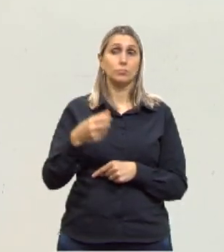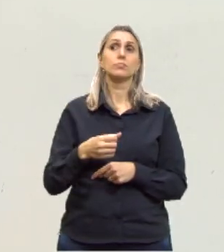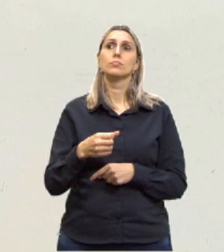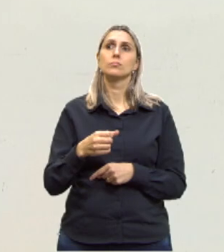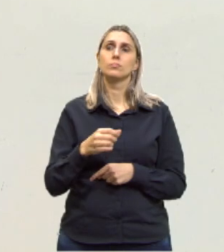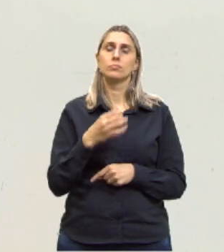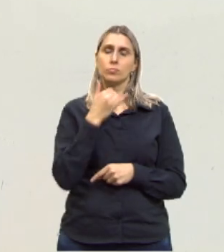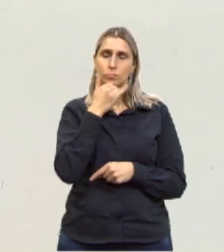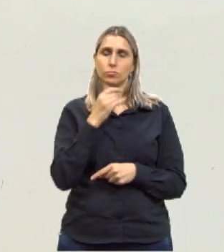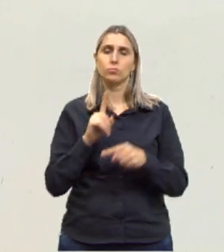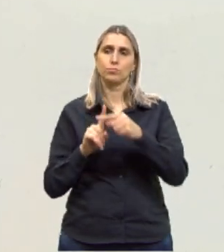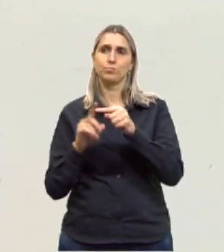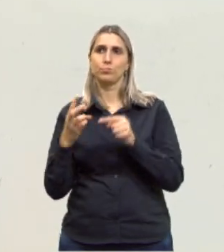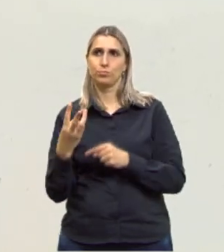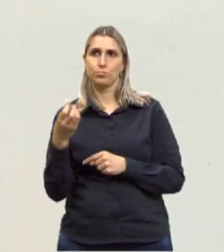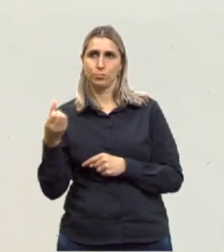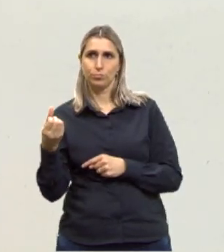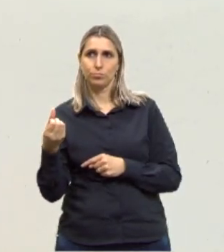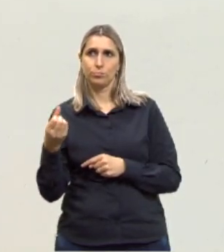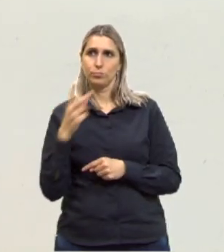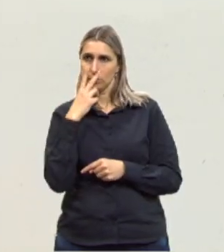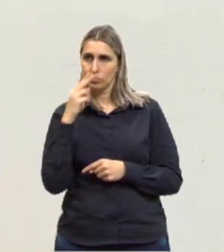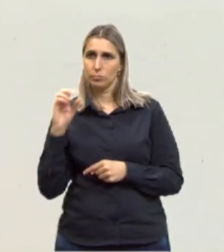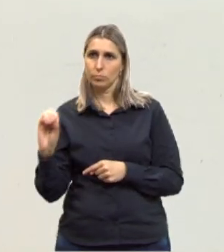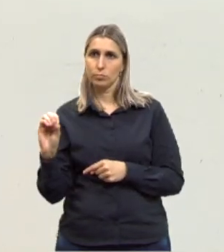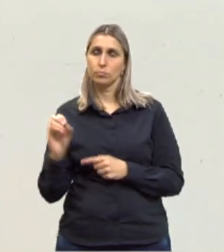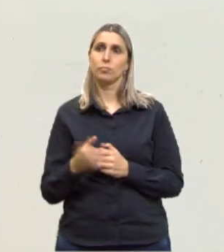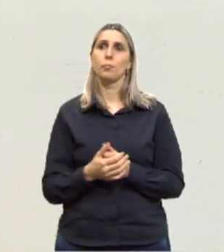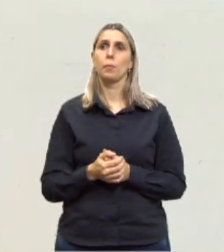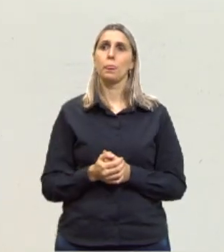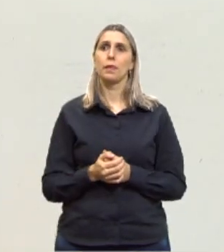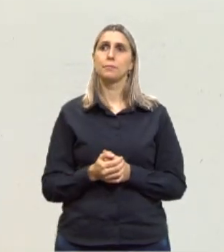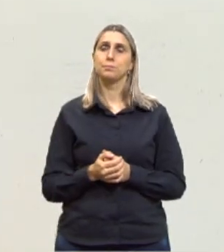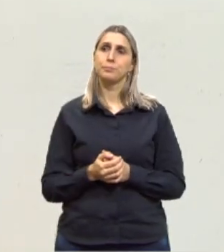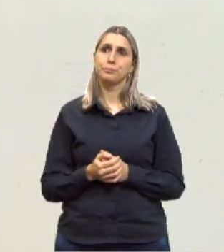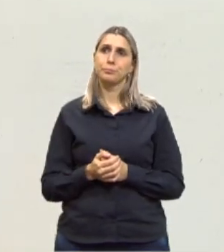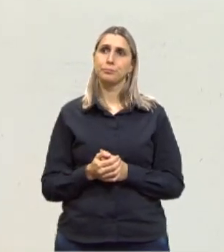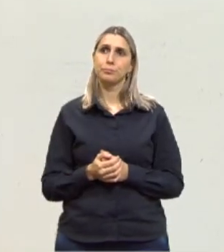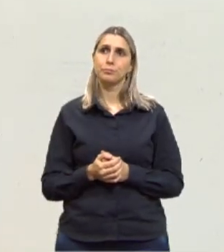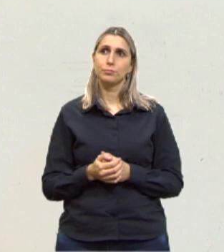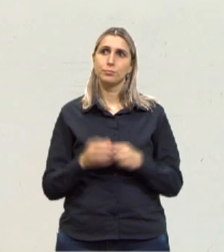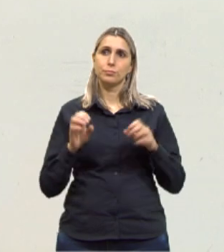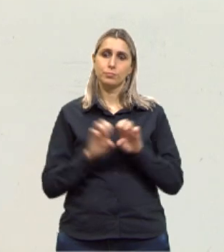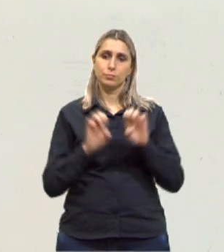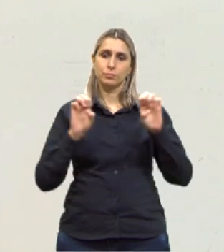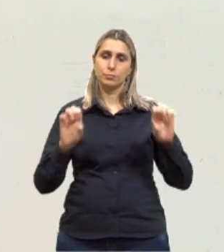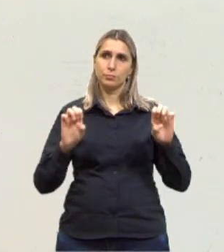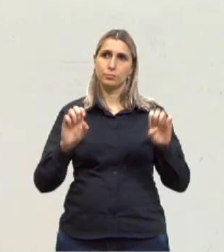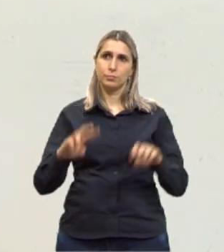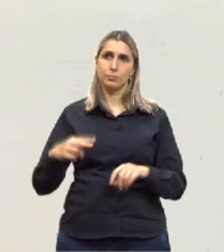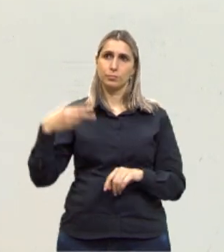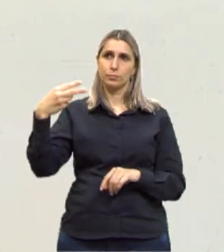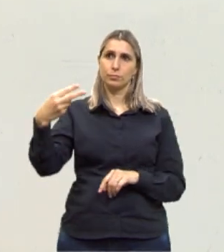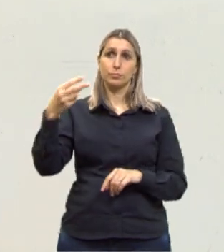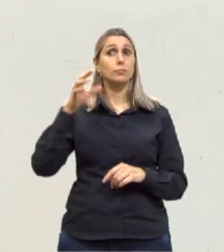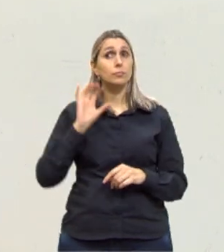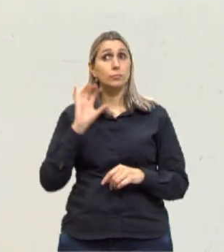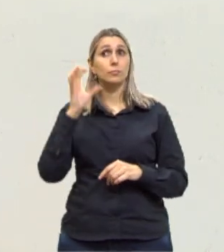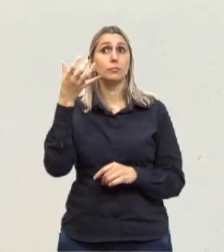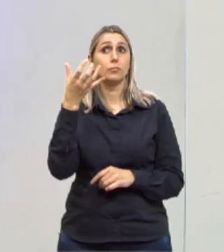mais 36, igual a zero. Quem é? Equação do segundo grau. Resolve